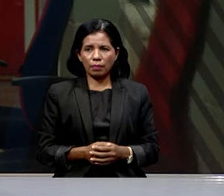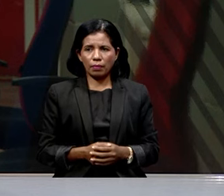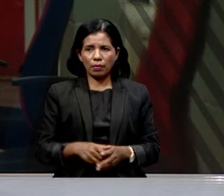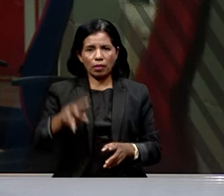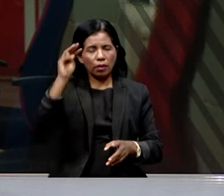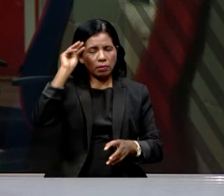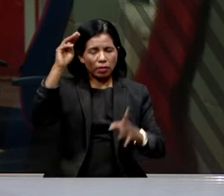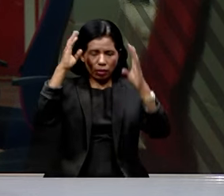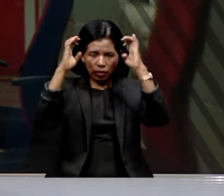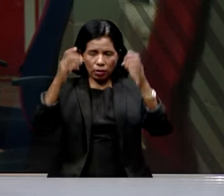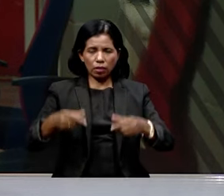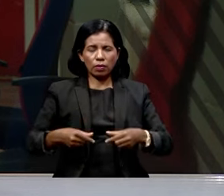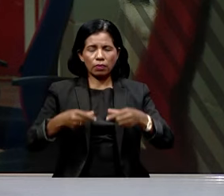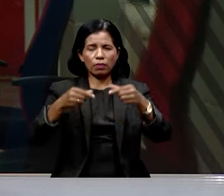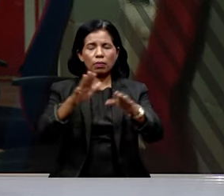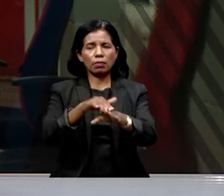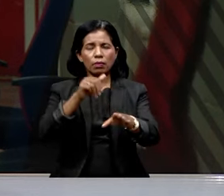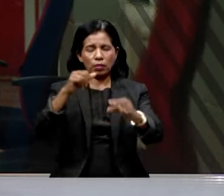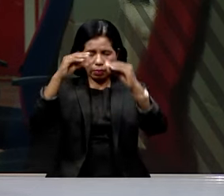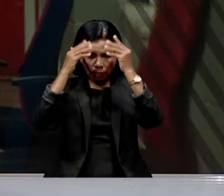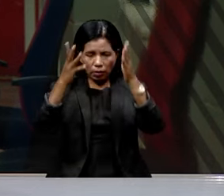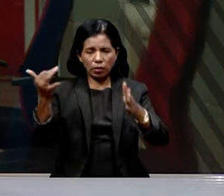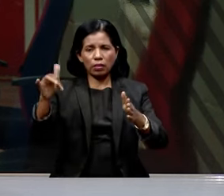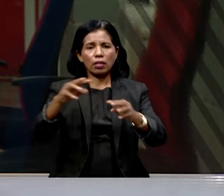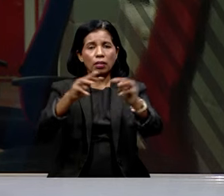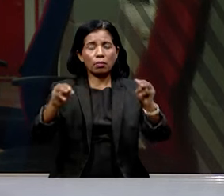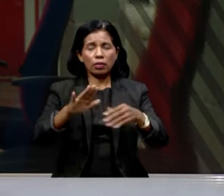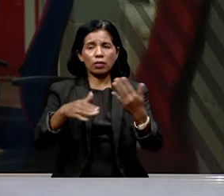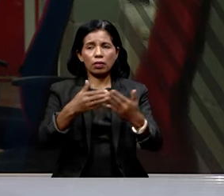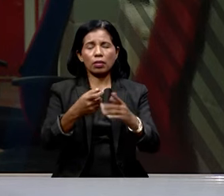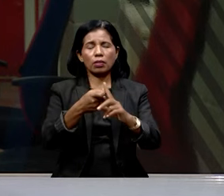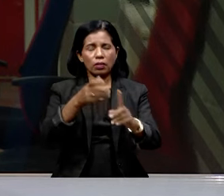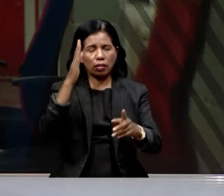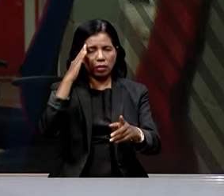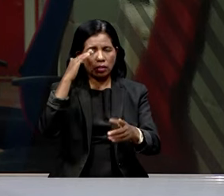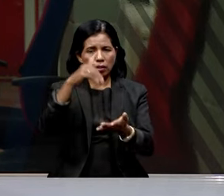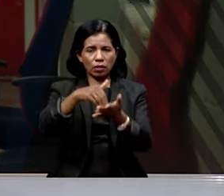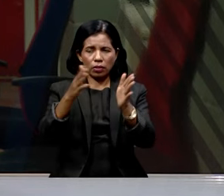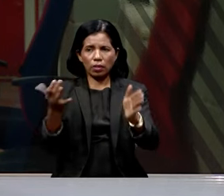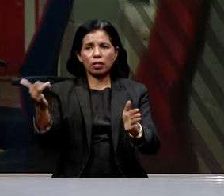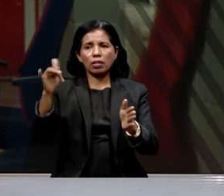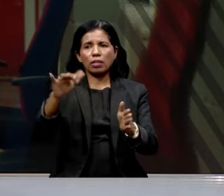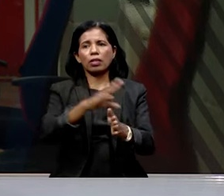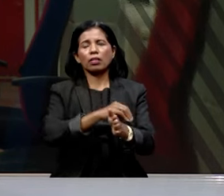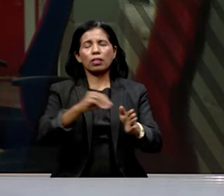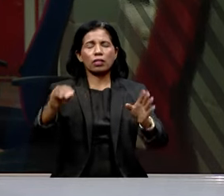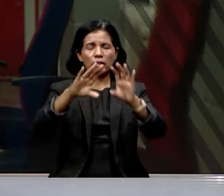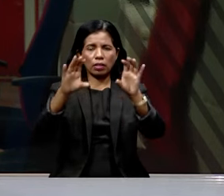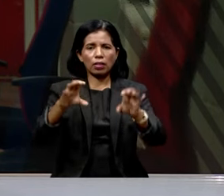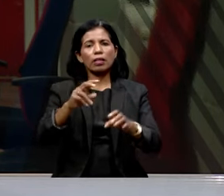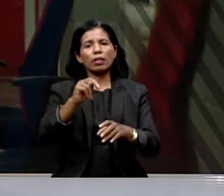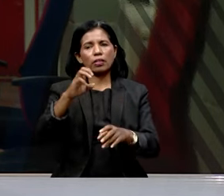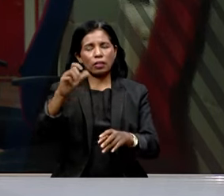Ministério da Educação se foi chamada a atenção para o professor Cira e município, lhe conhecimento estudante Cira e certame nacional.